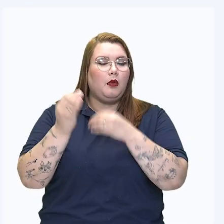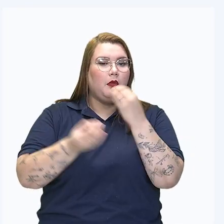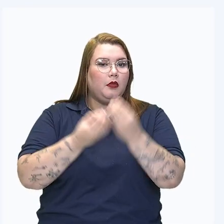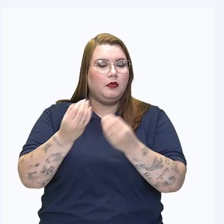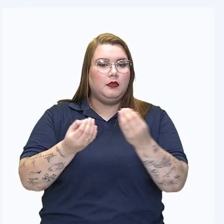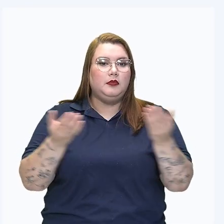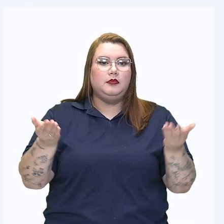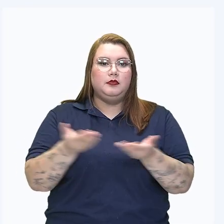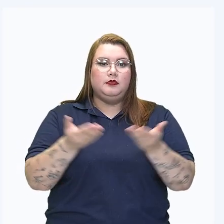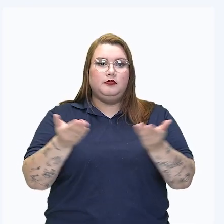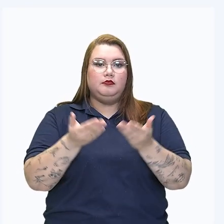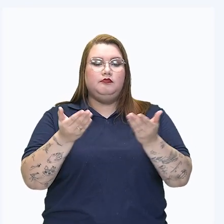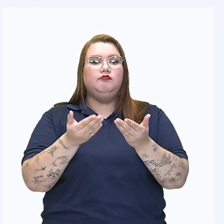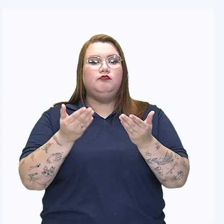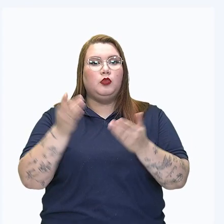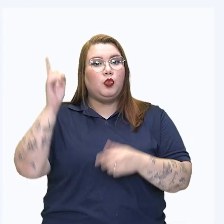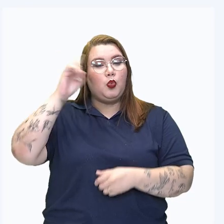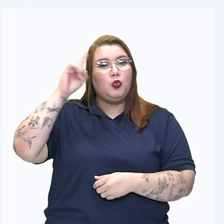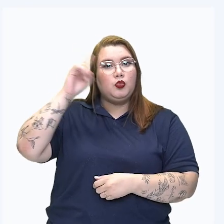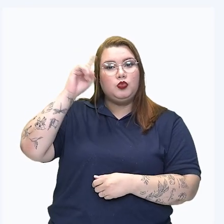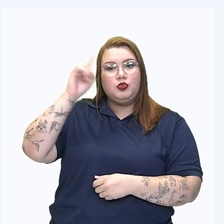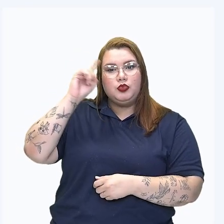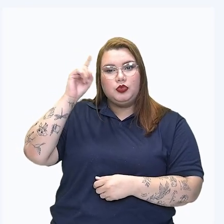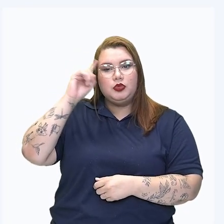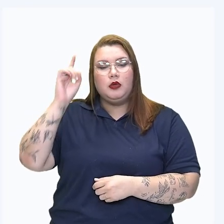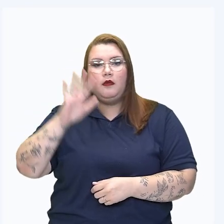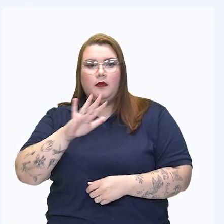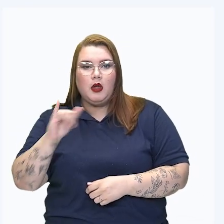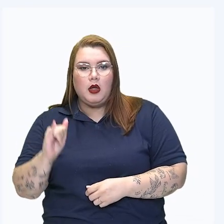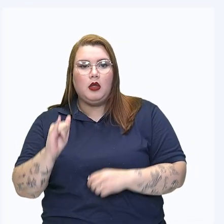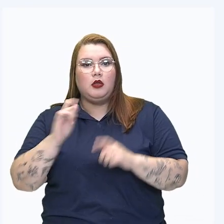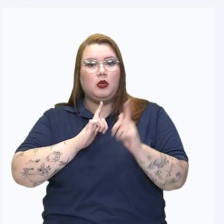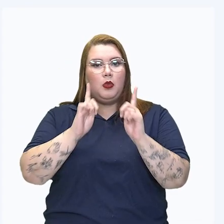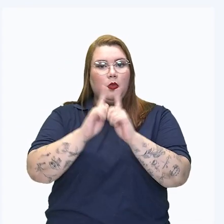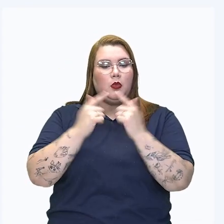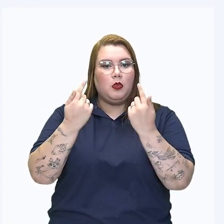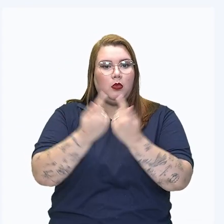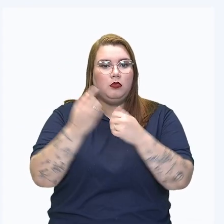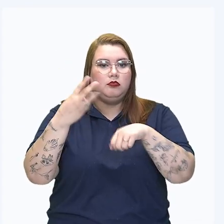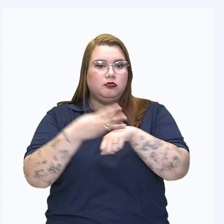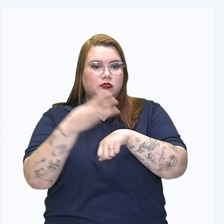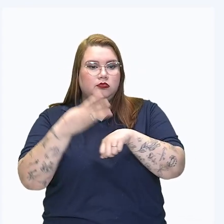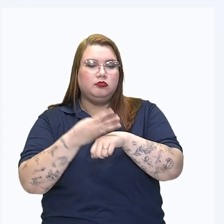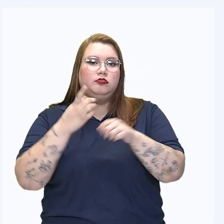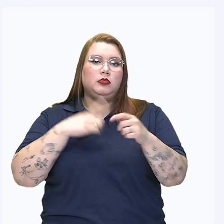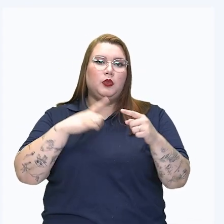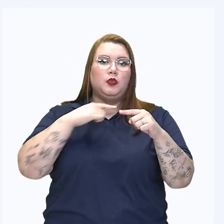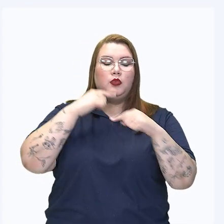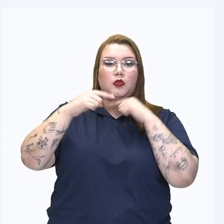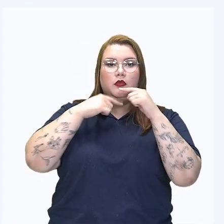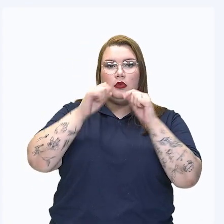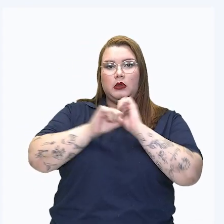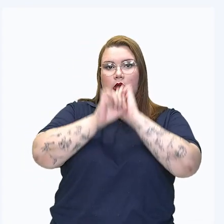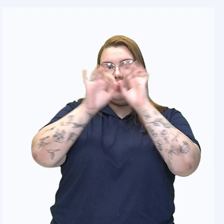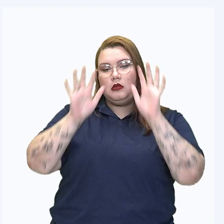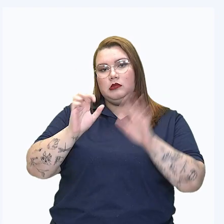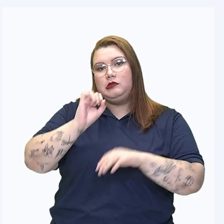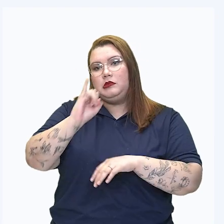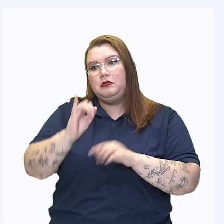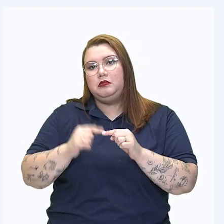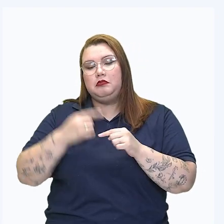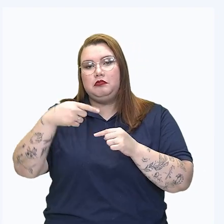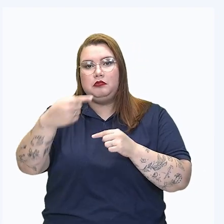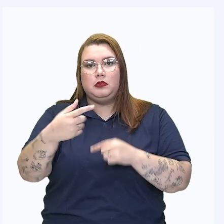isso, professores, nós vamos estar todos os dias no nosso Jamás, nos grupos, e a gente vai sanando as dúvidas que